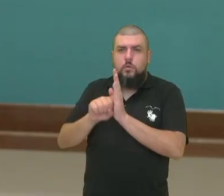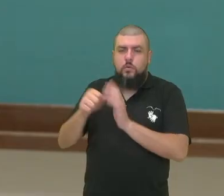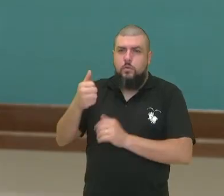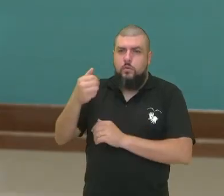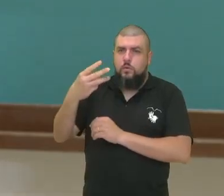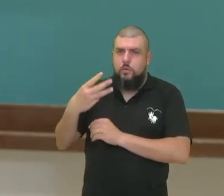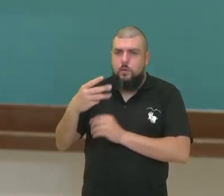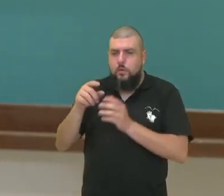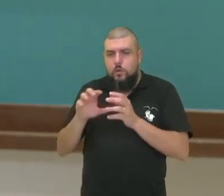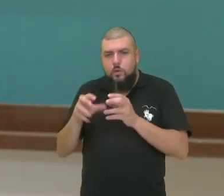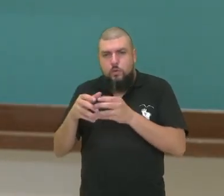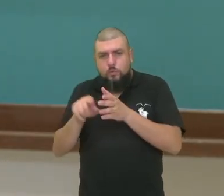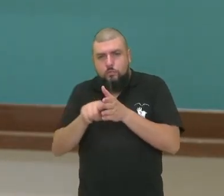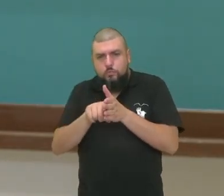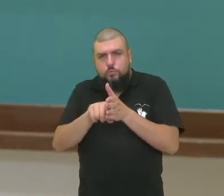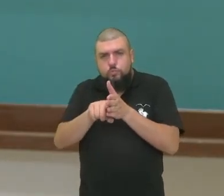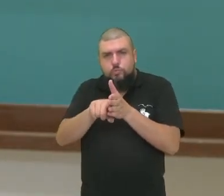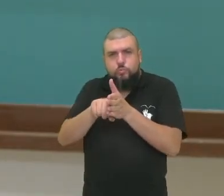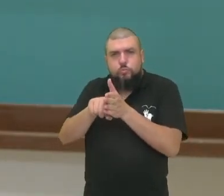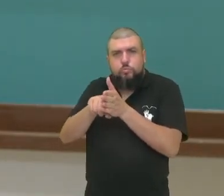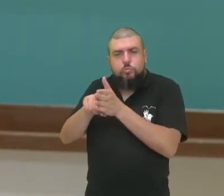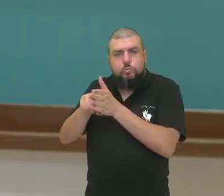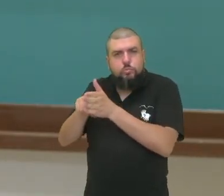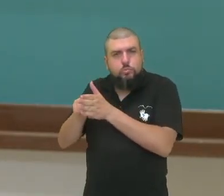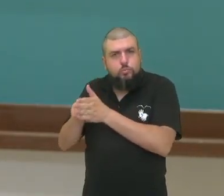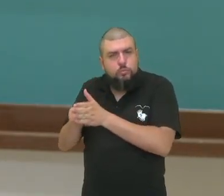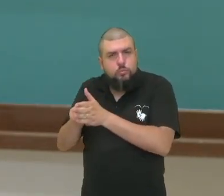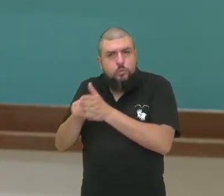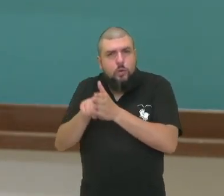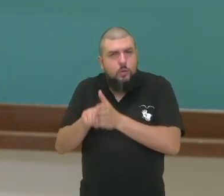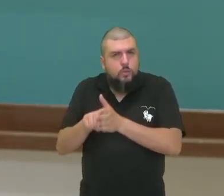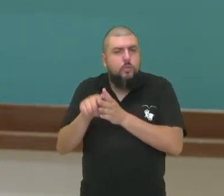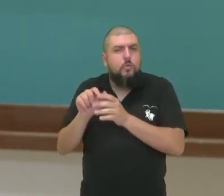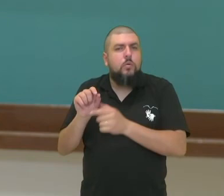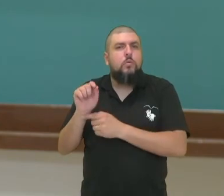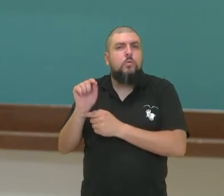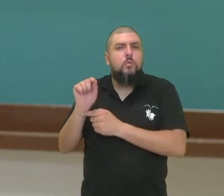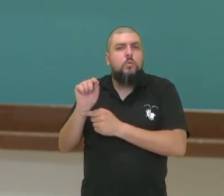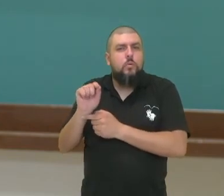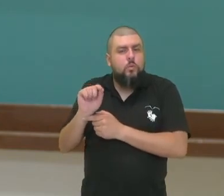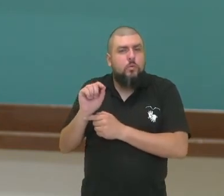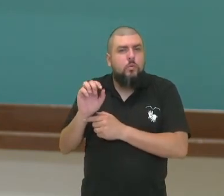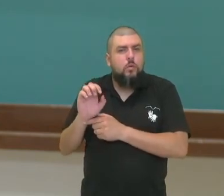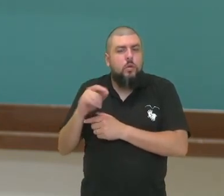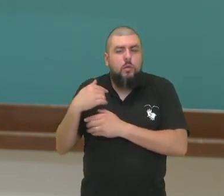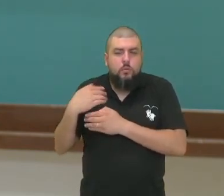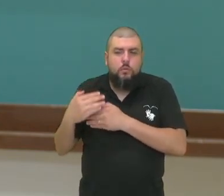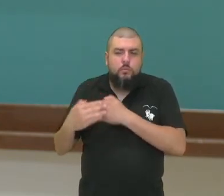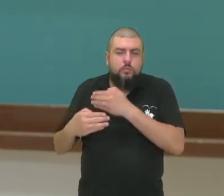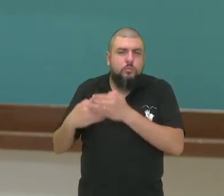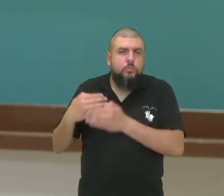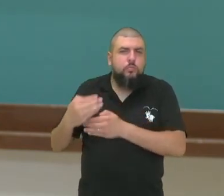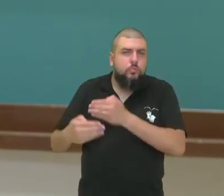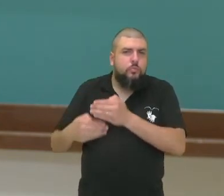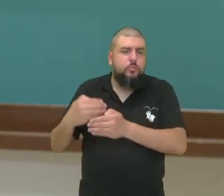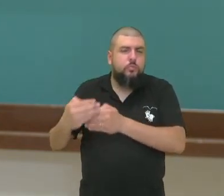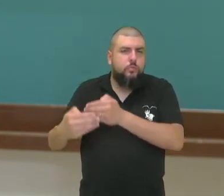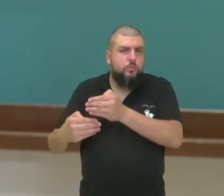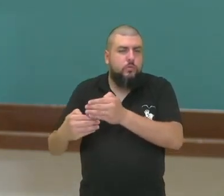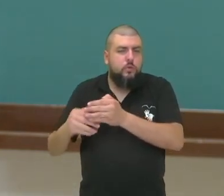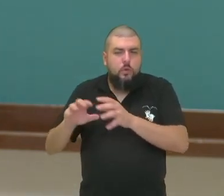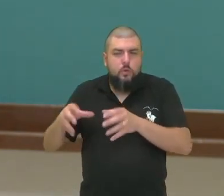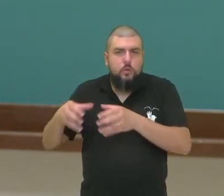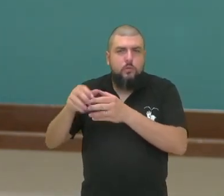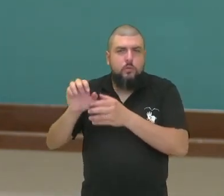XIII existia uma série de pesquisas em torno das questões que vão se desenrolar depois com esses